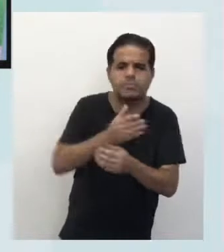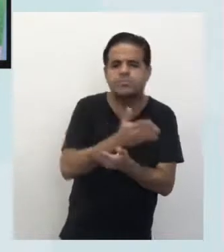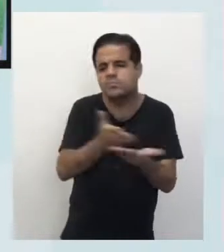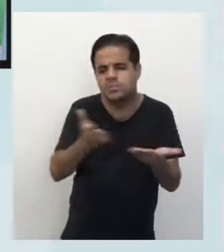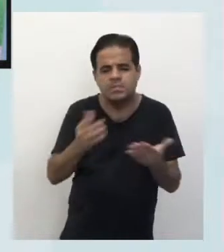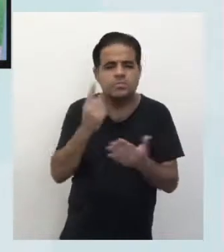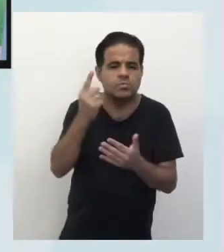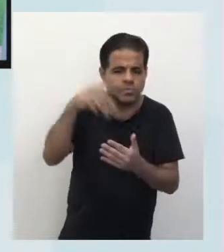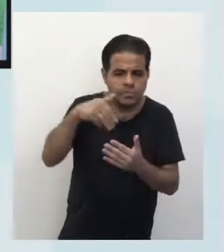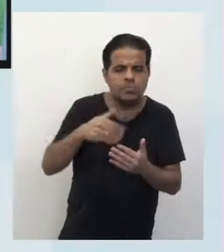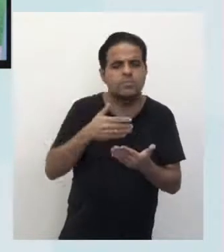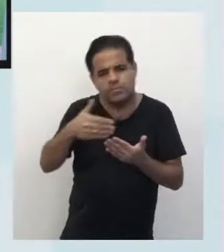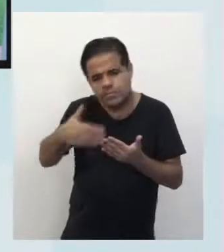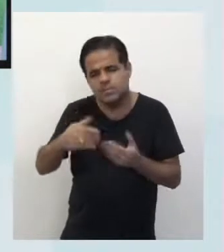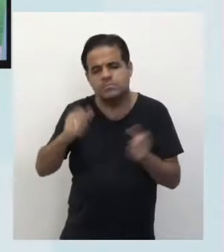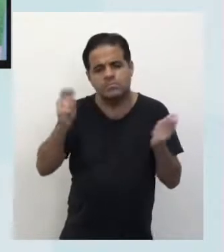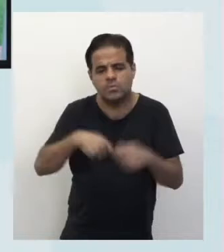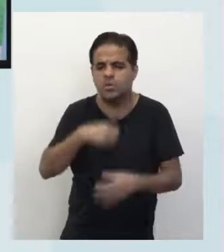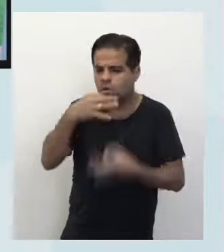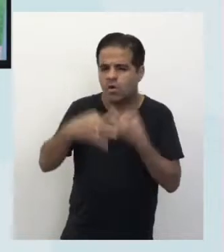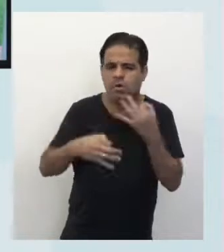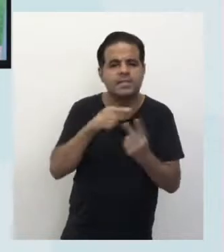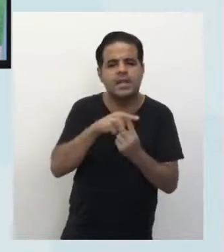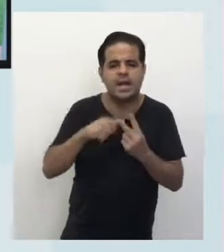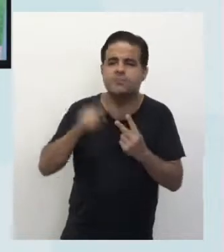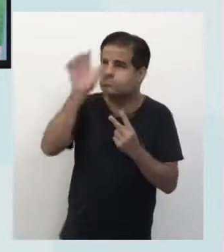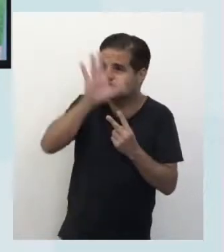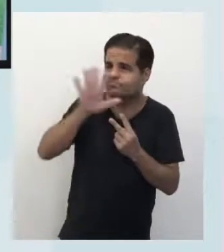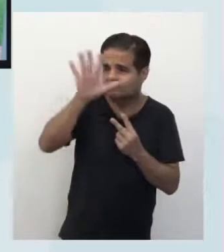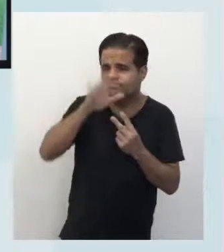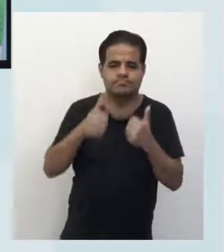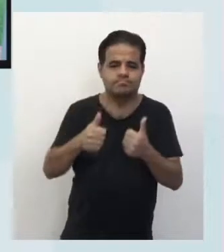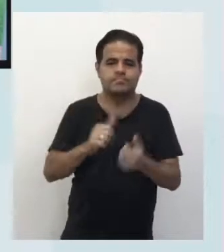1 minuto para vocês comentarem as duas imagens.